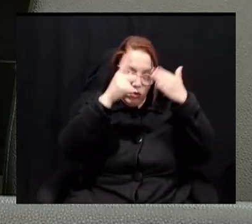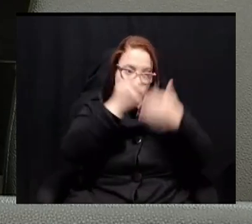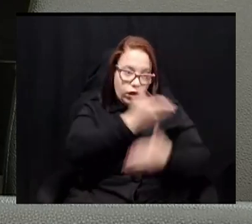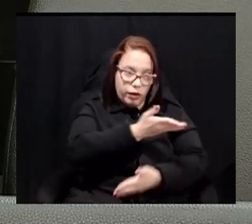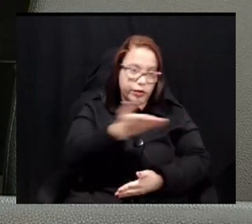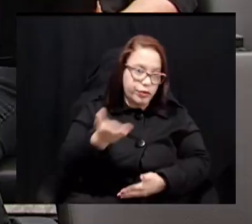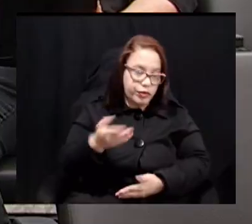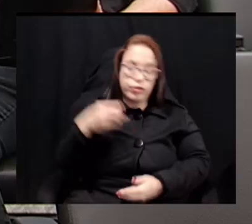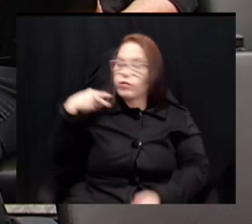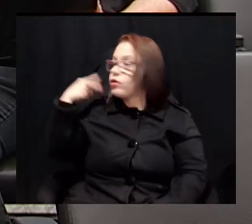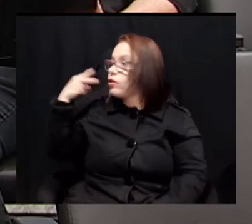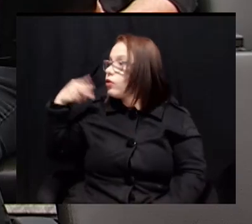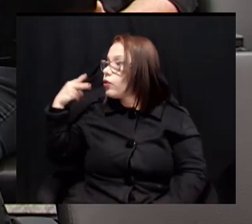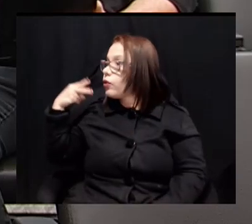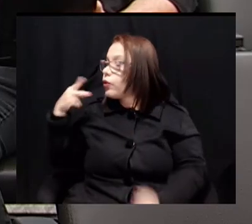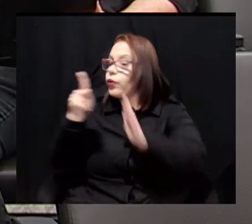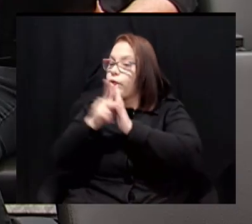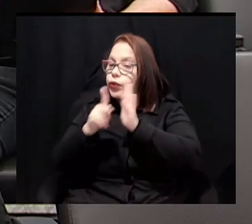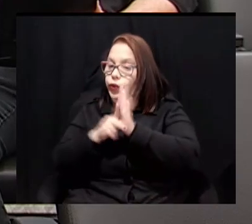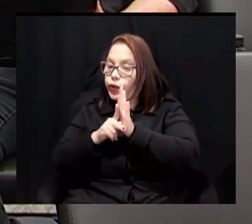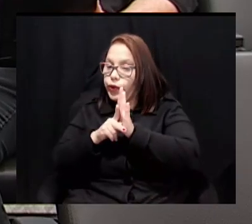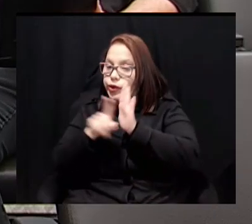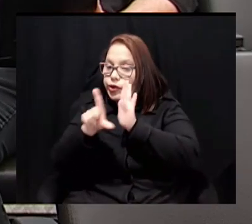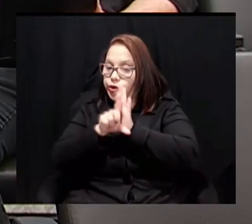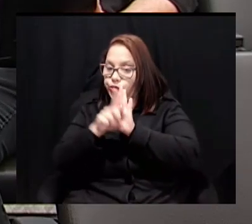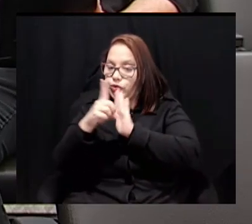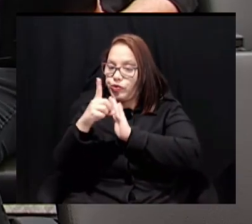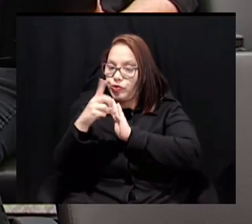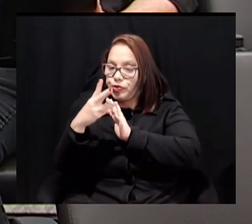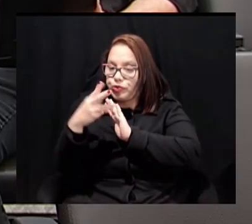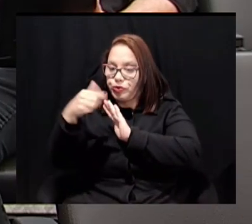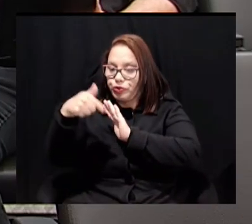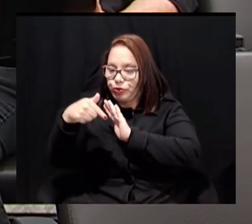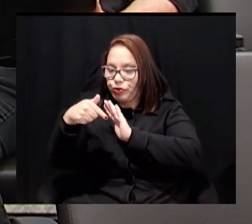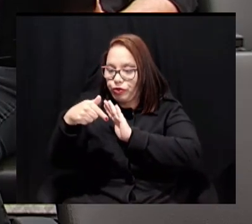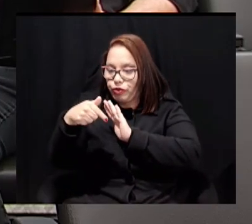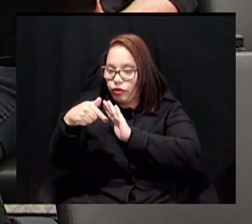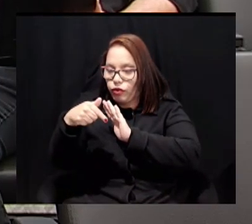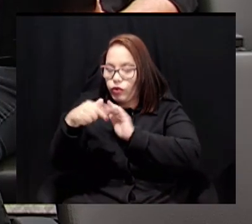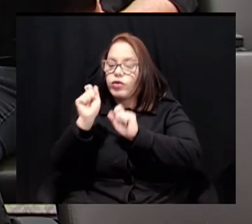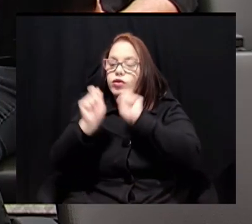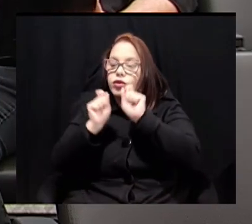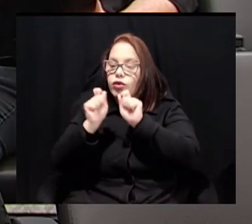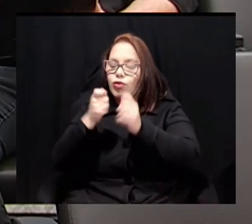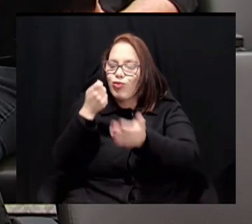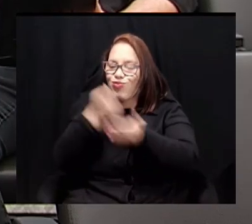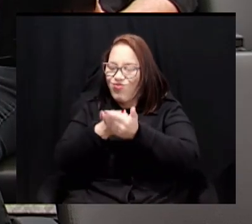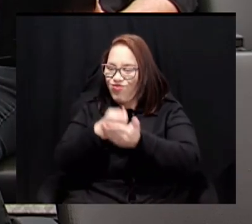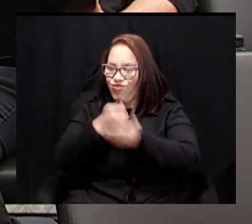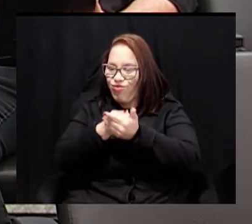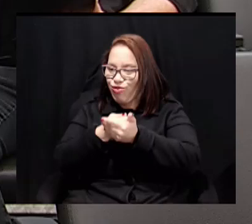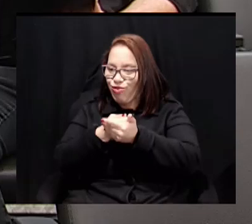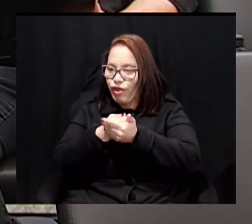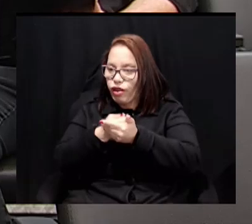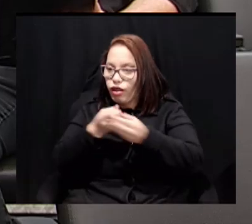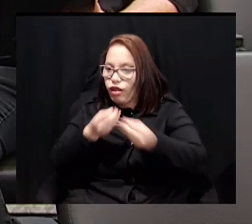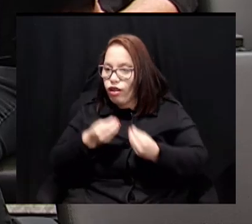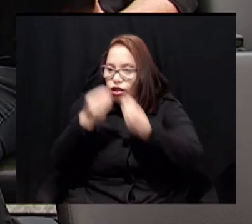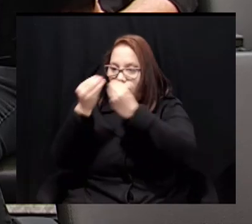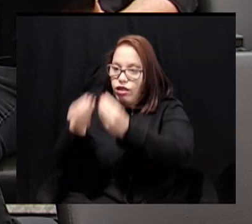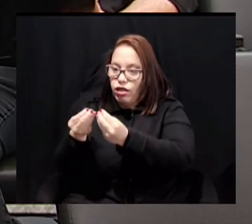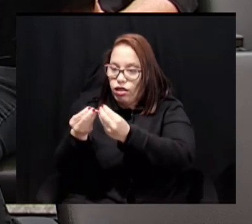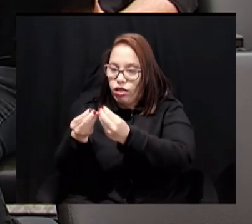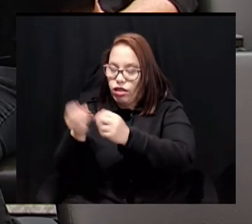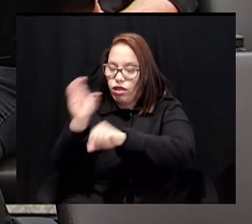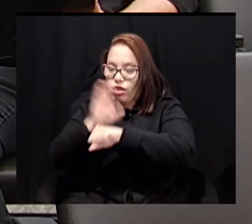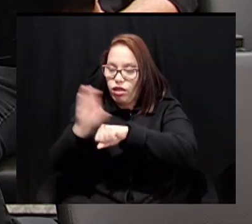um outro projeto seu de lei ordinária, o 137, que dispõe sobre a obrigatoriedade de fornecimento de curso de capacitação